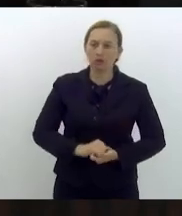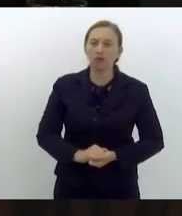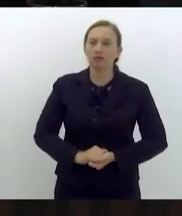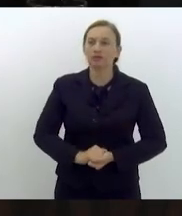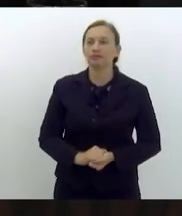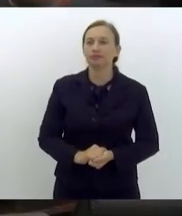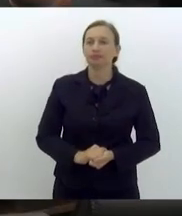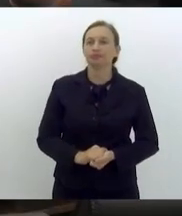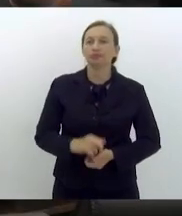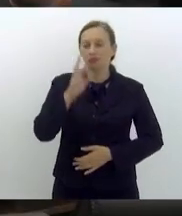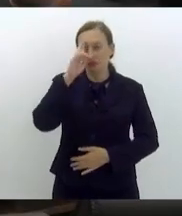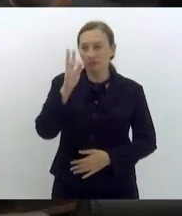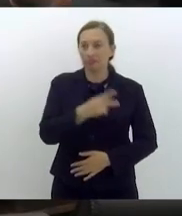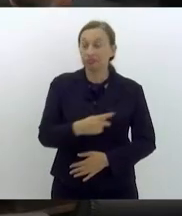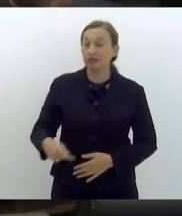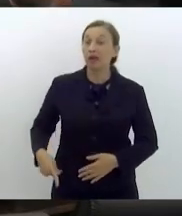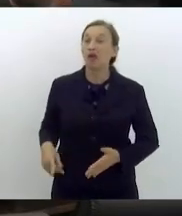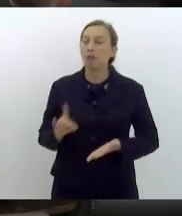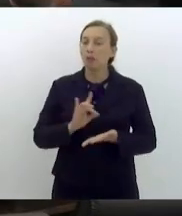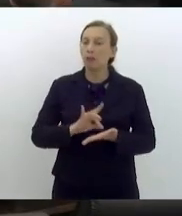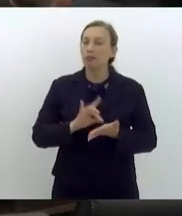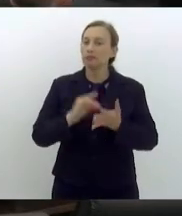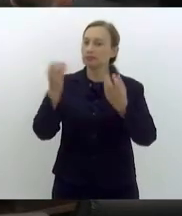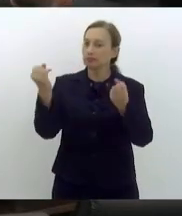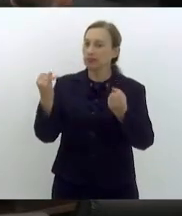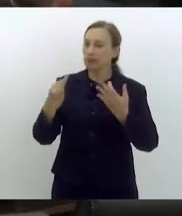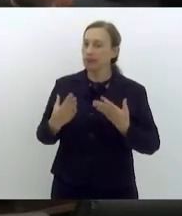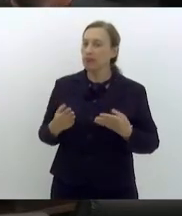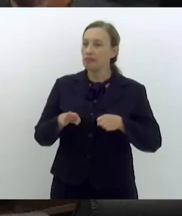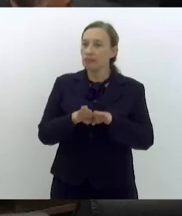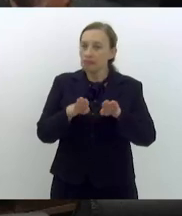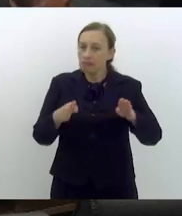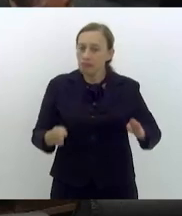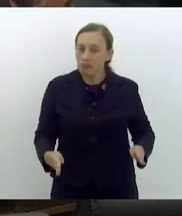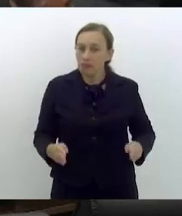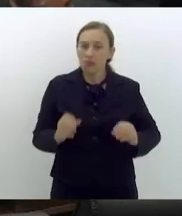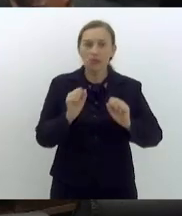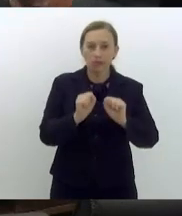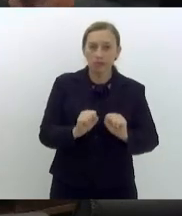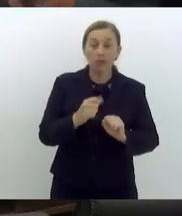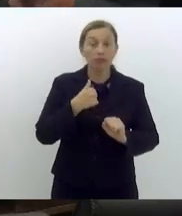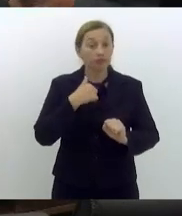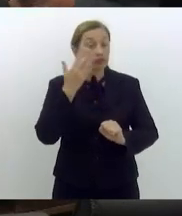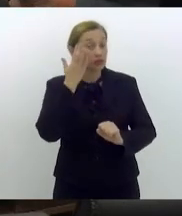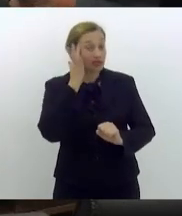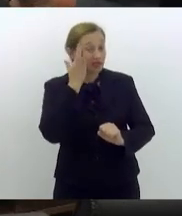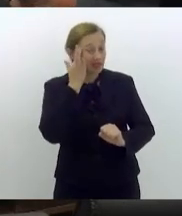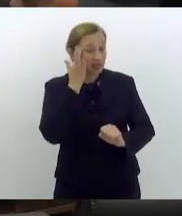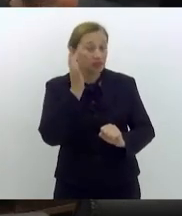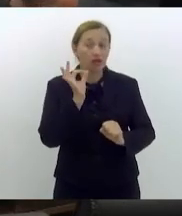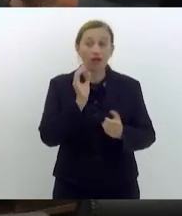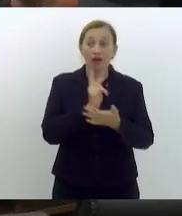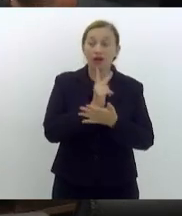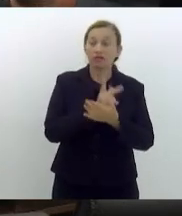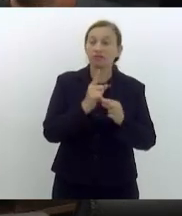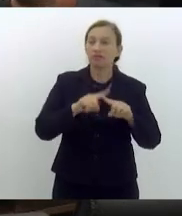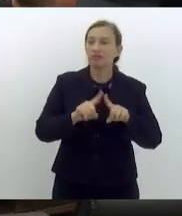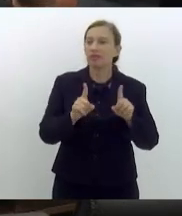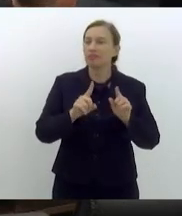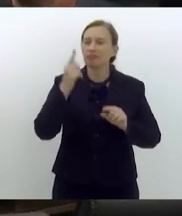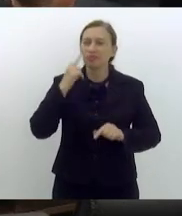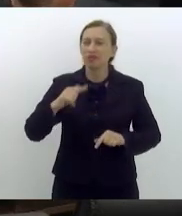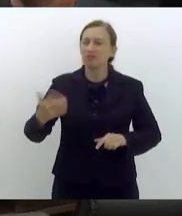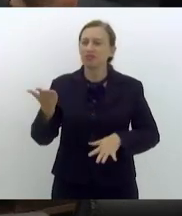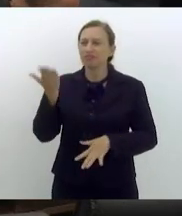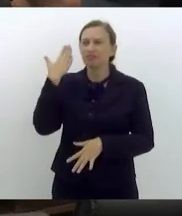presidente na verdade eu só queria um esclarecimento da mesa pode ser que eu tenha entendido errado mas na semana passada